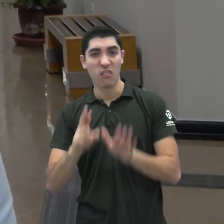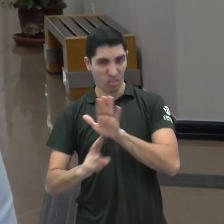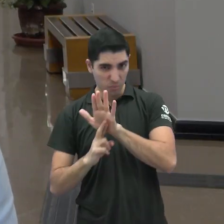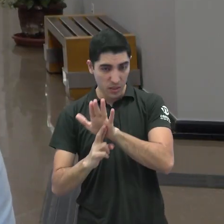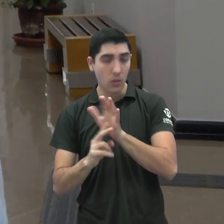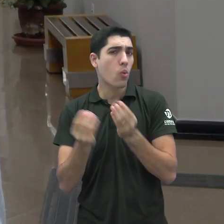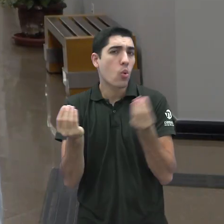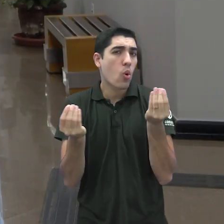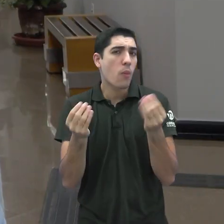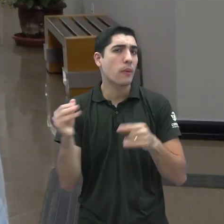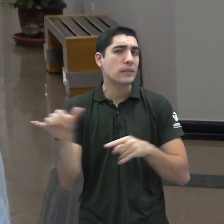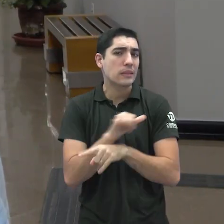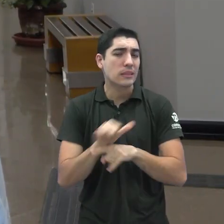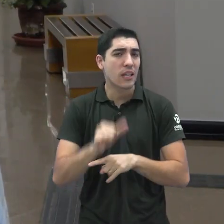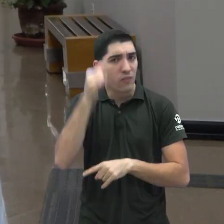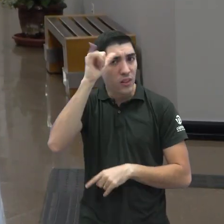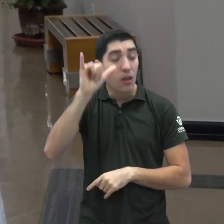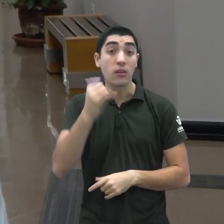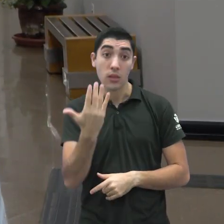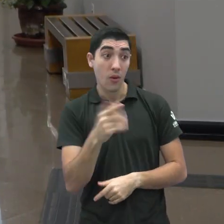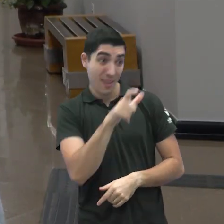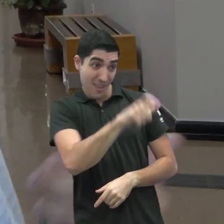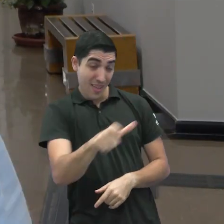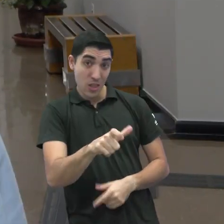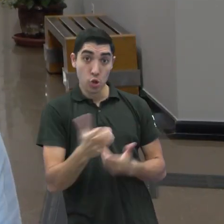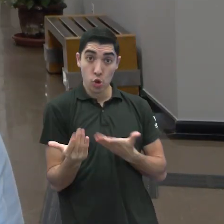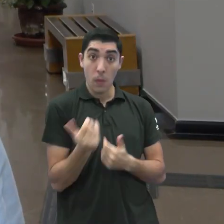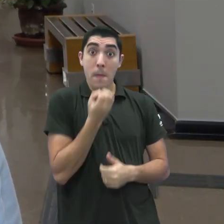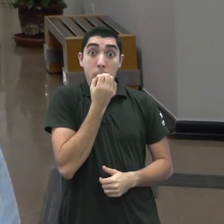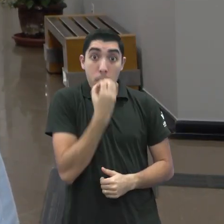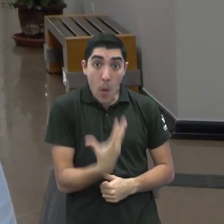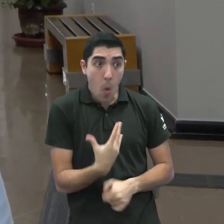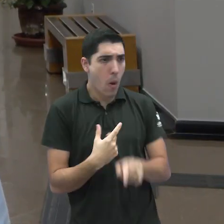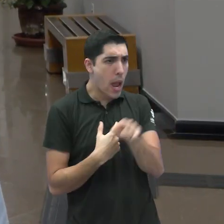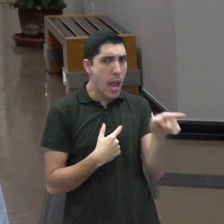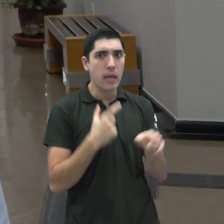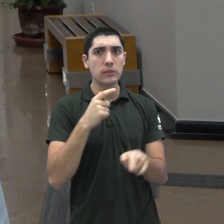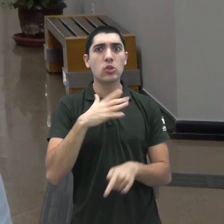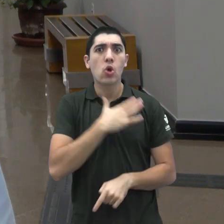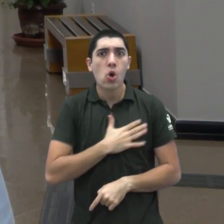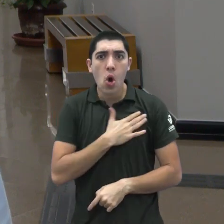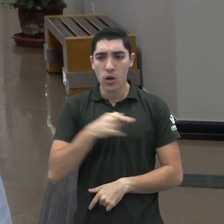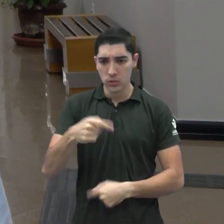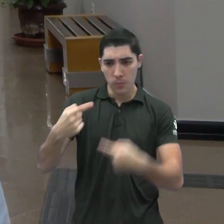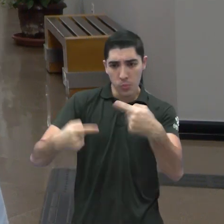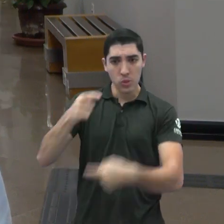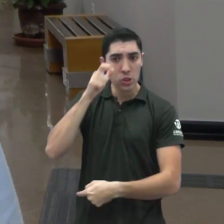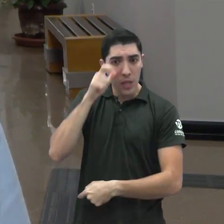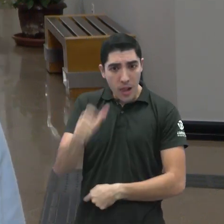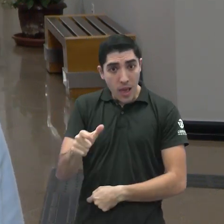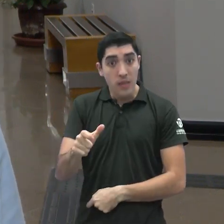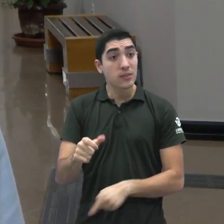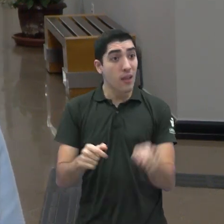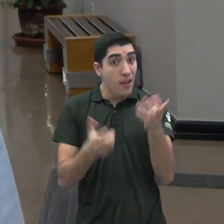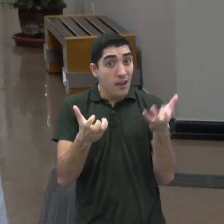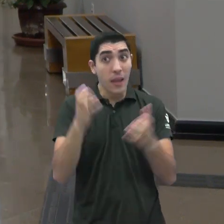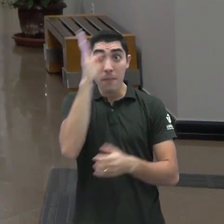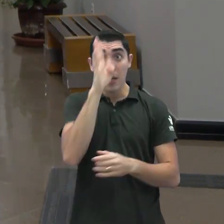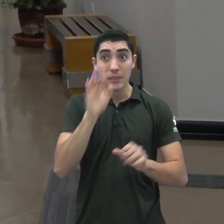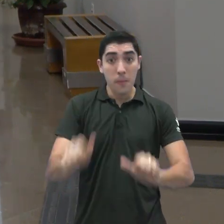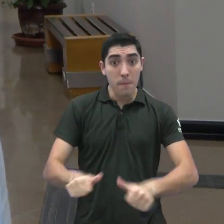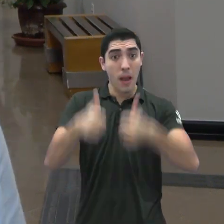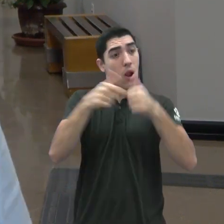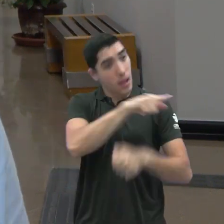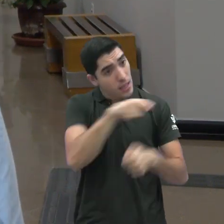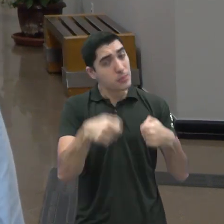representando, o único remédio para isso é para que esses bons jovens que se interessam por política, que querem um país melhor, que